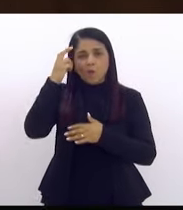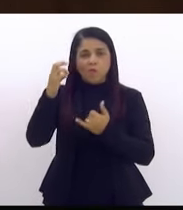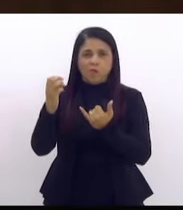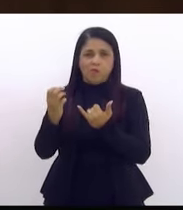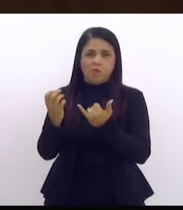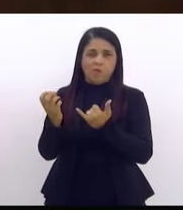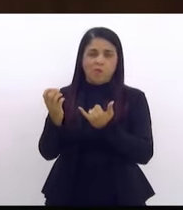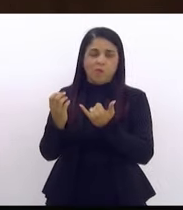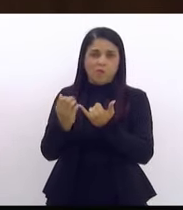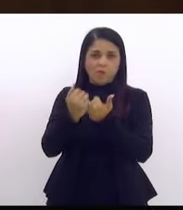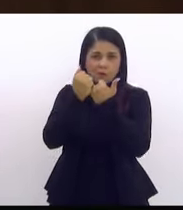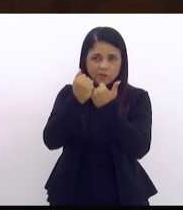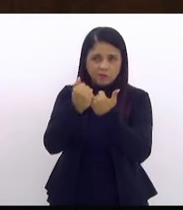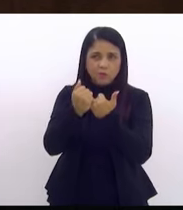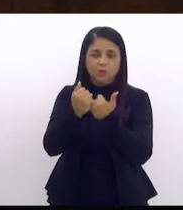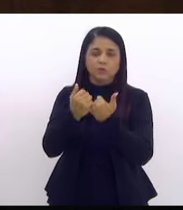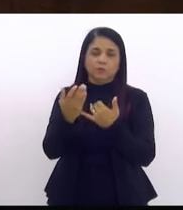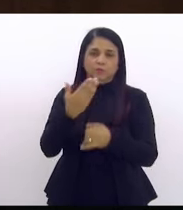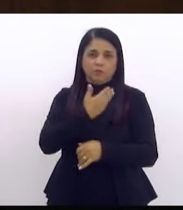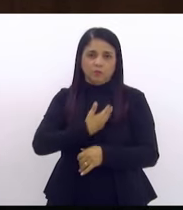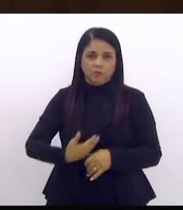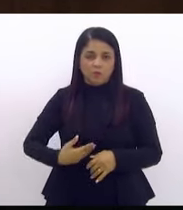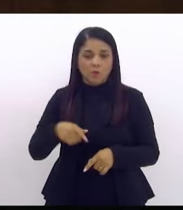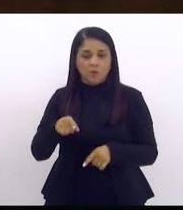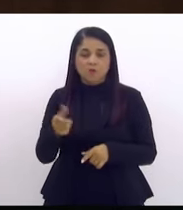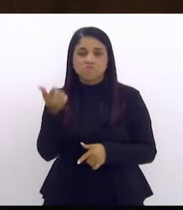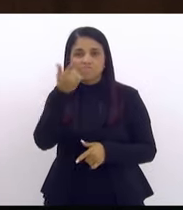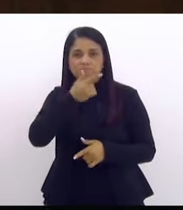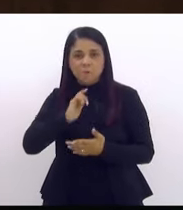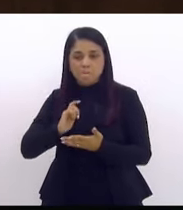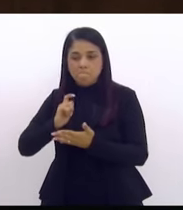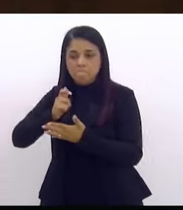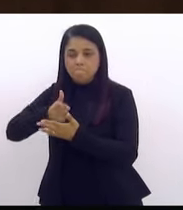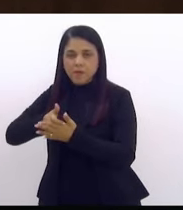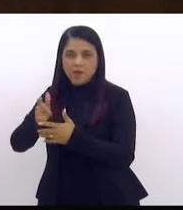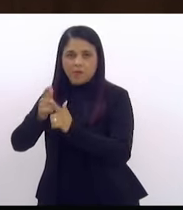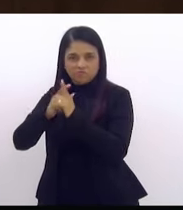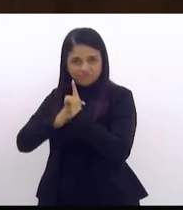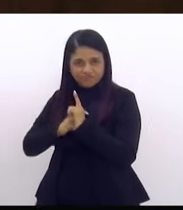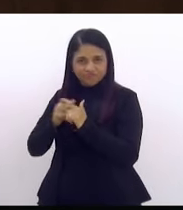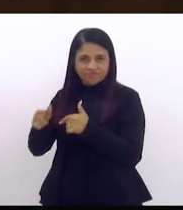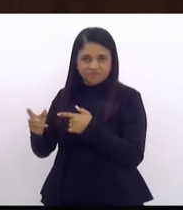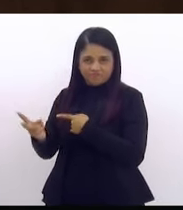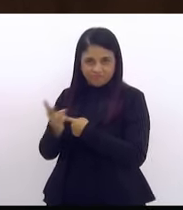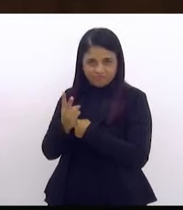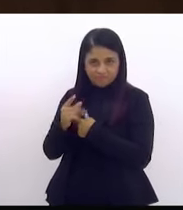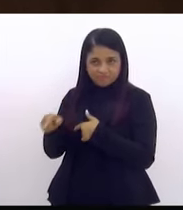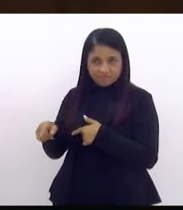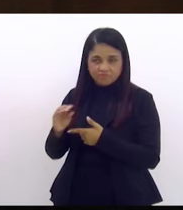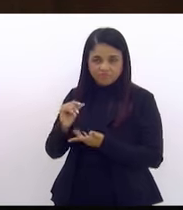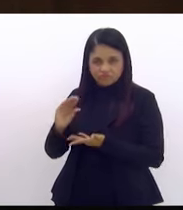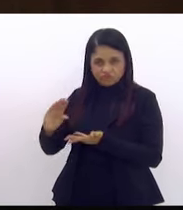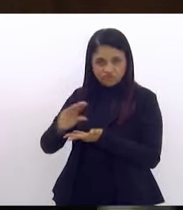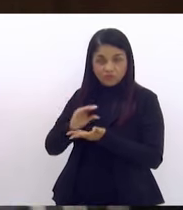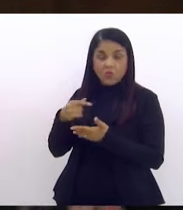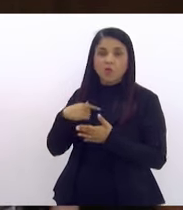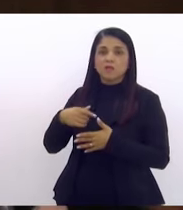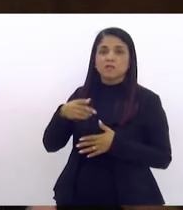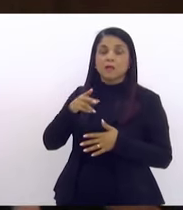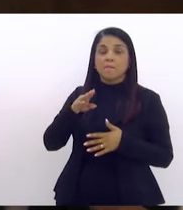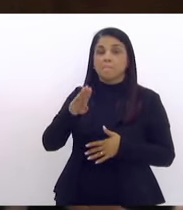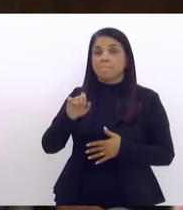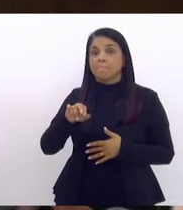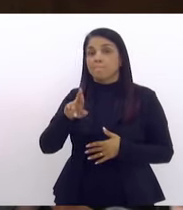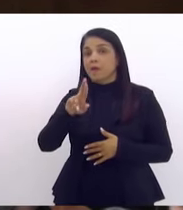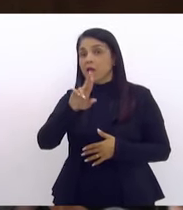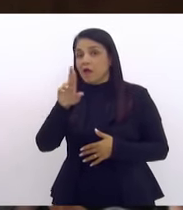honrar esses empréstimos que ele tem feito. Na Barra da Tijuca, por exemplo, semana passada eles venderam uma praça pública,